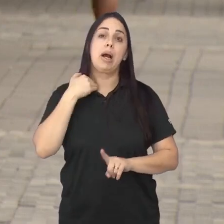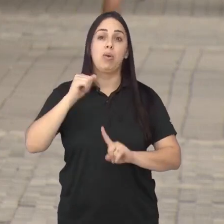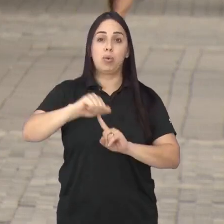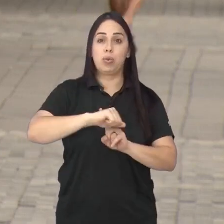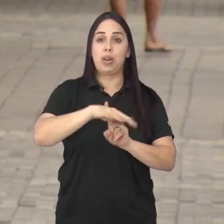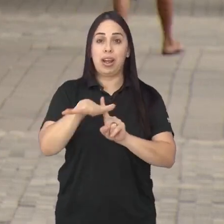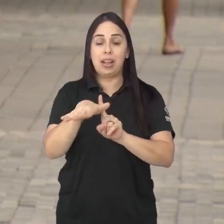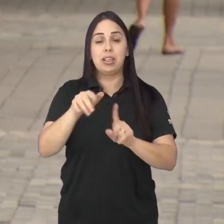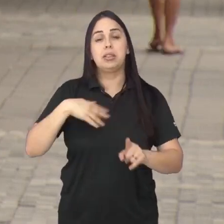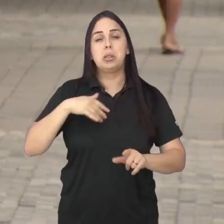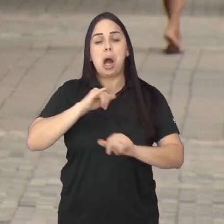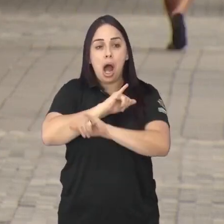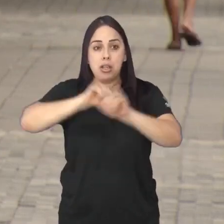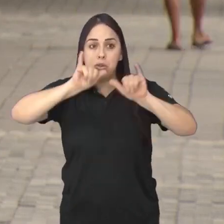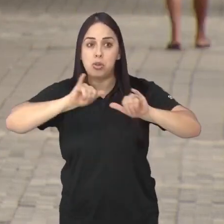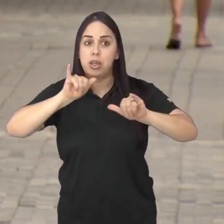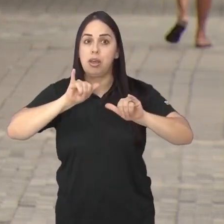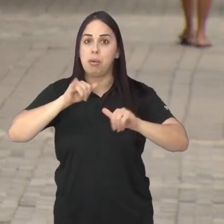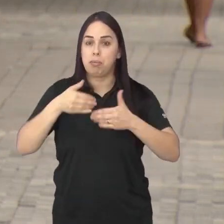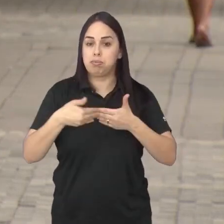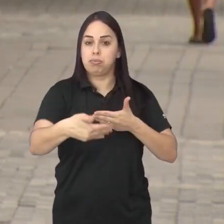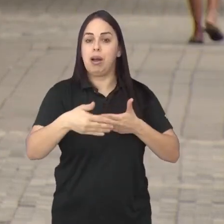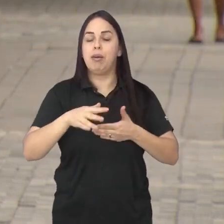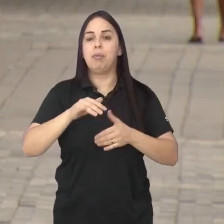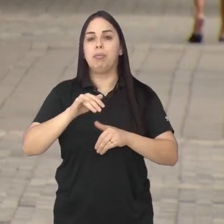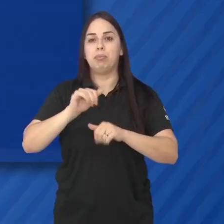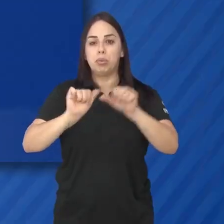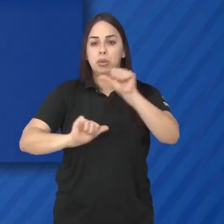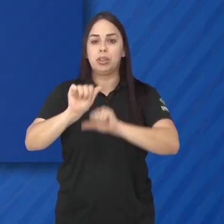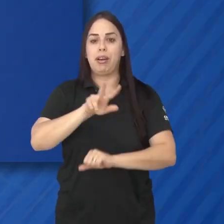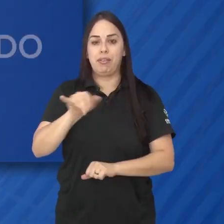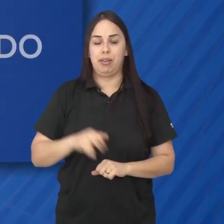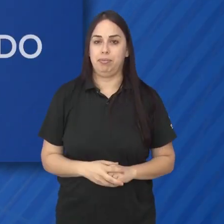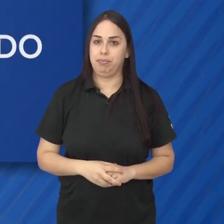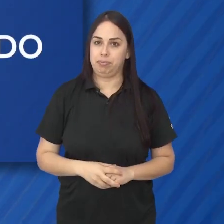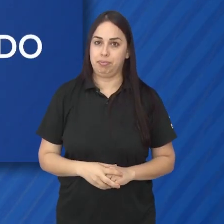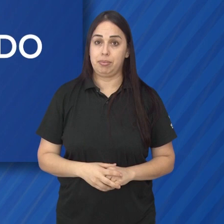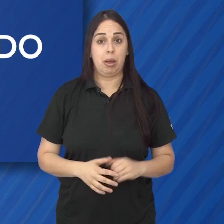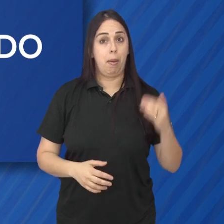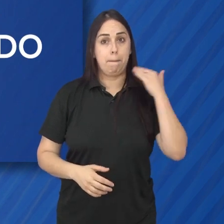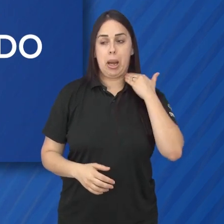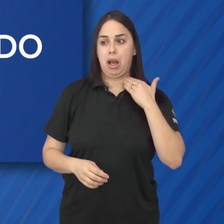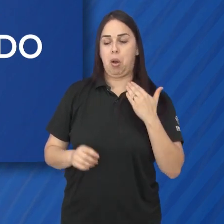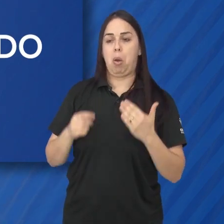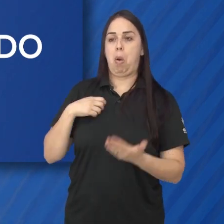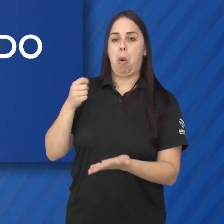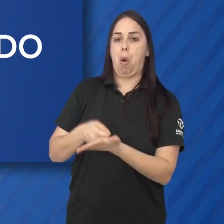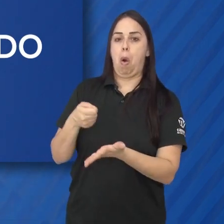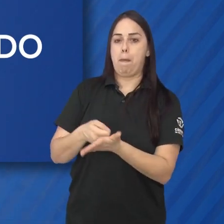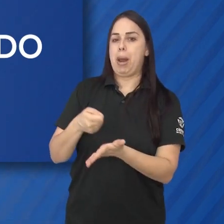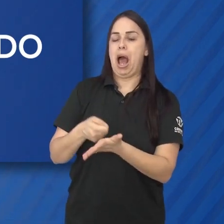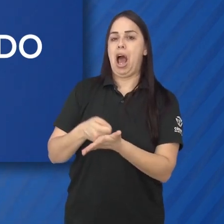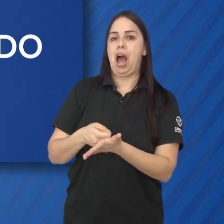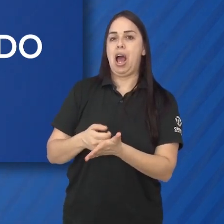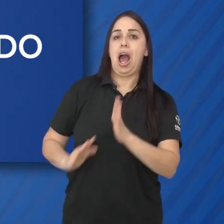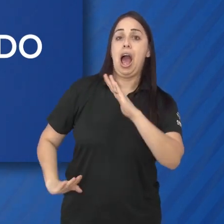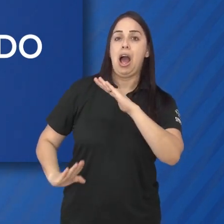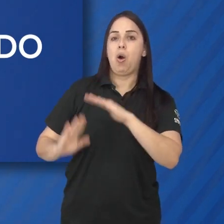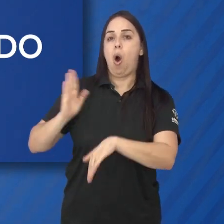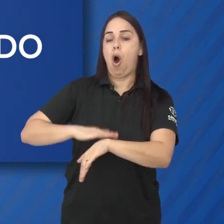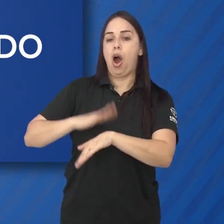Banco Central anunciou algumas mudanças no sistema. Agora, os bancos não vão mais impor limites de valor